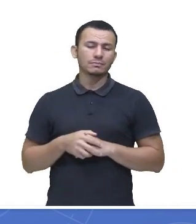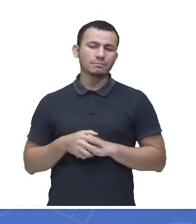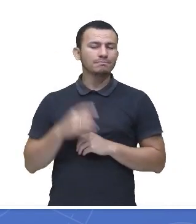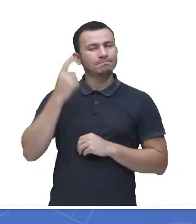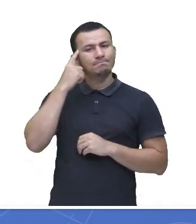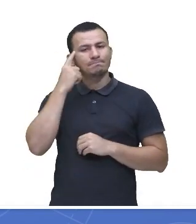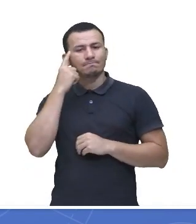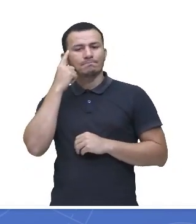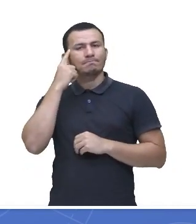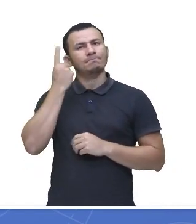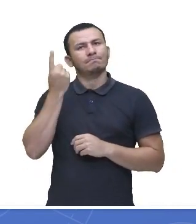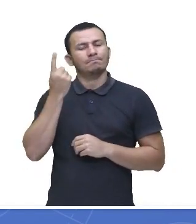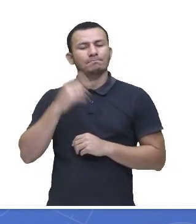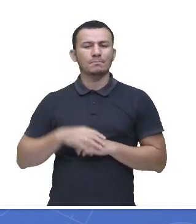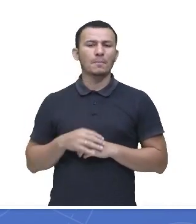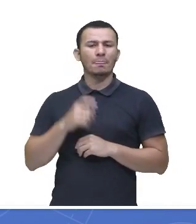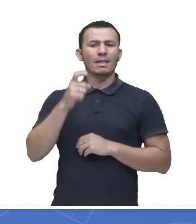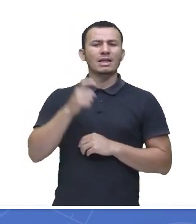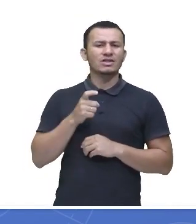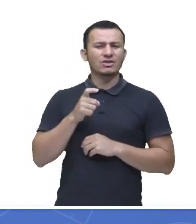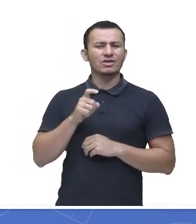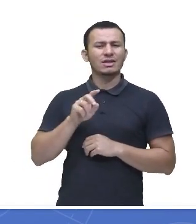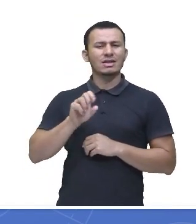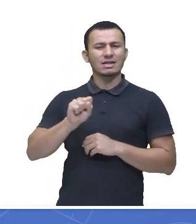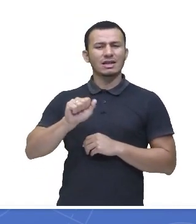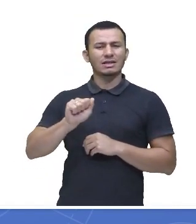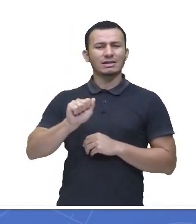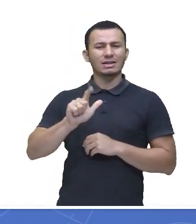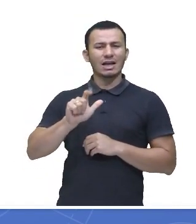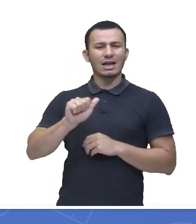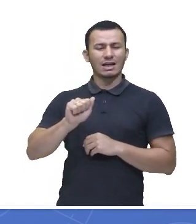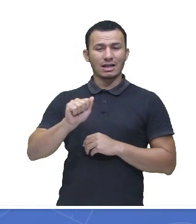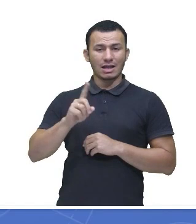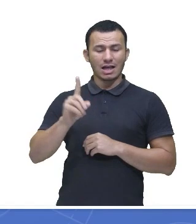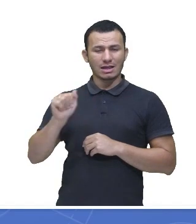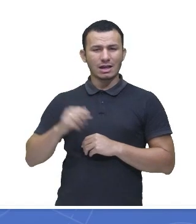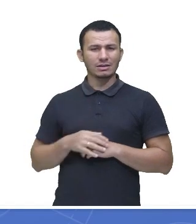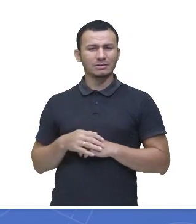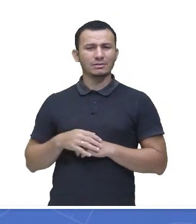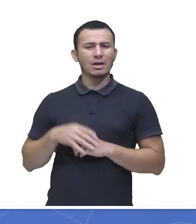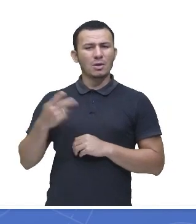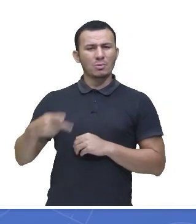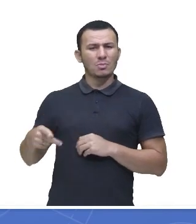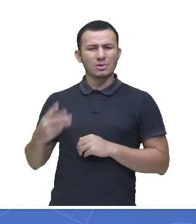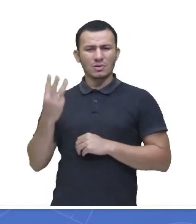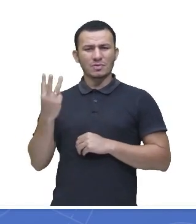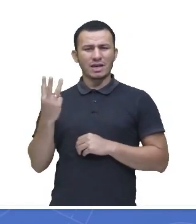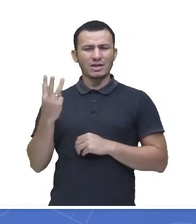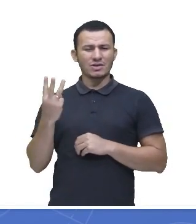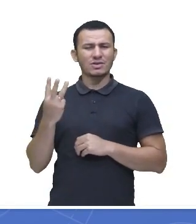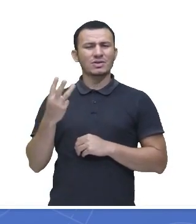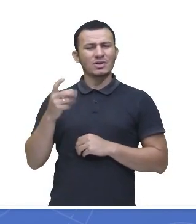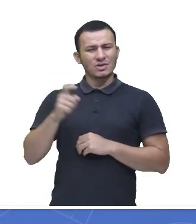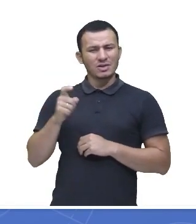comer lá o meu x-salada, né? 3 x-saladas por 13. Gente, inflacionou, né? Que antes era